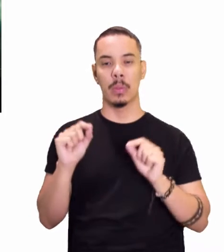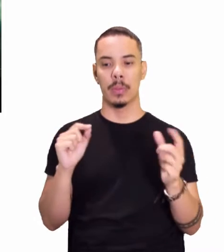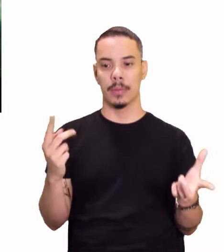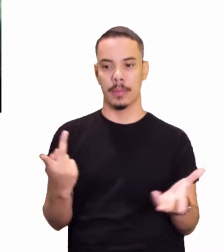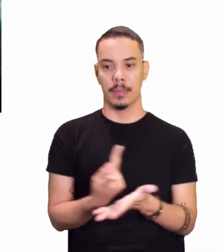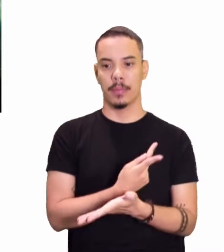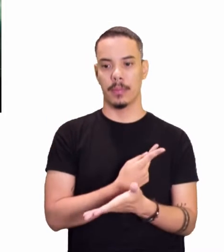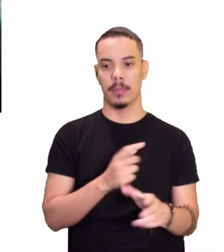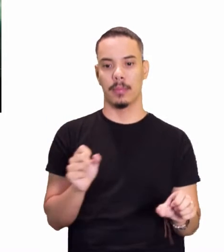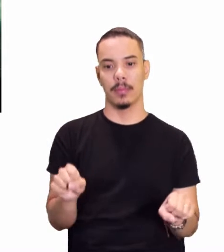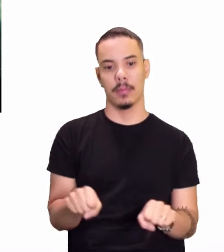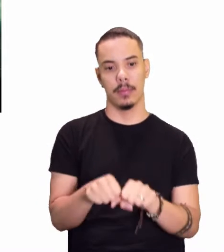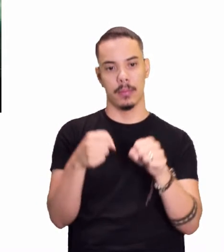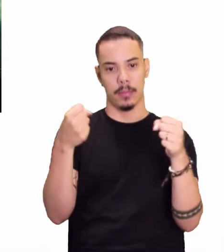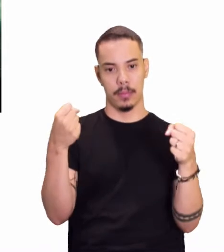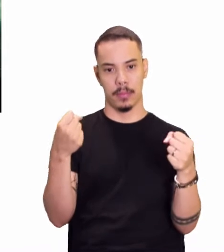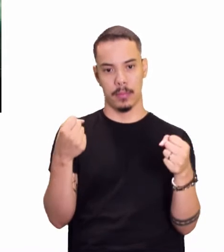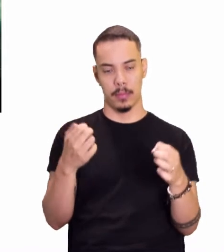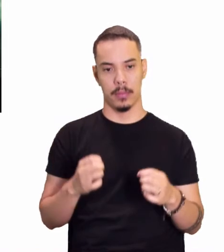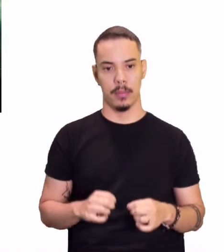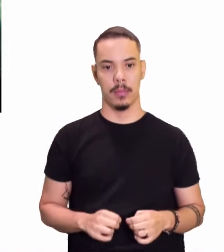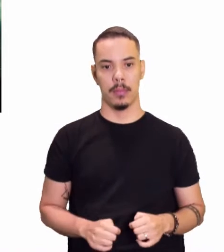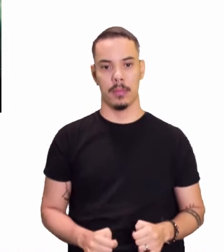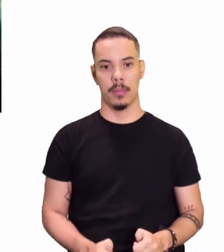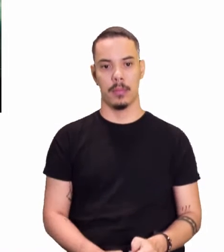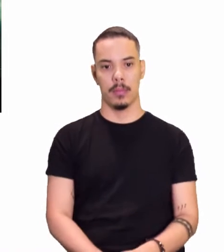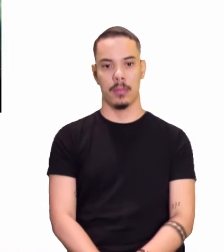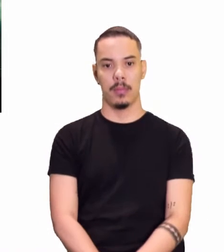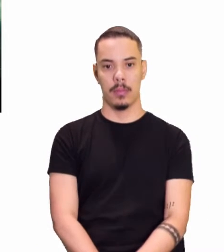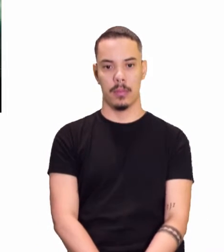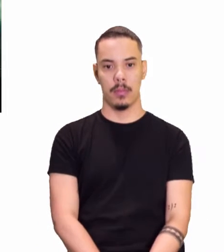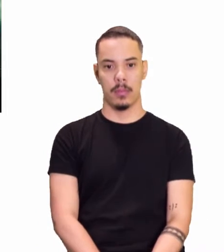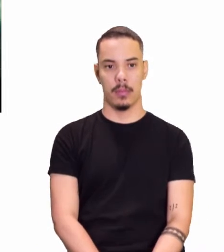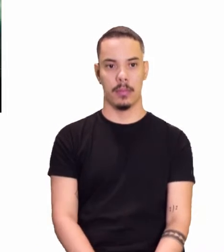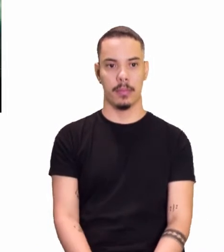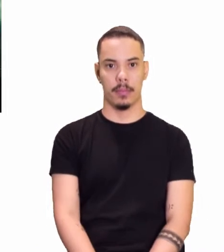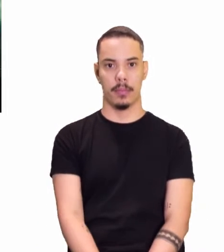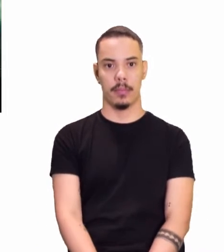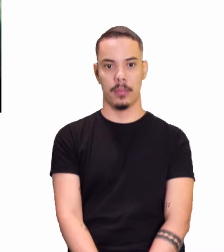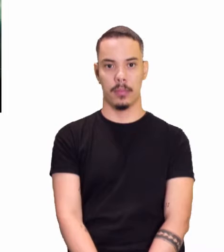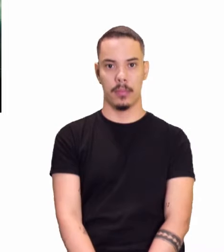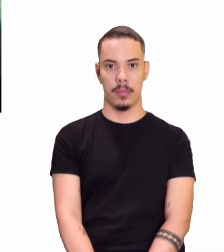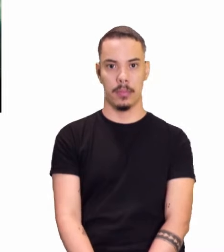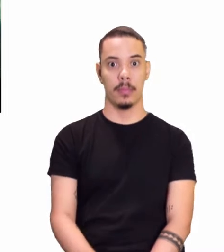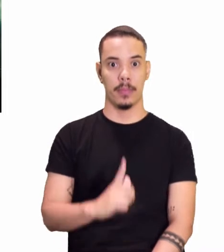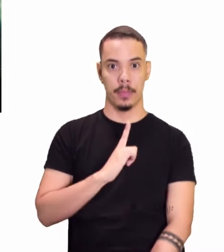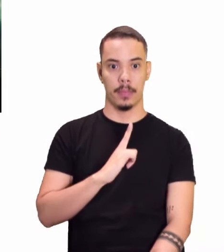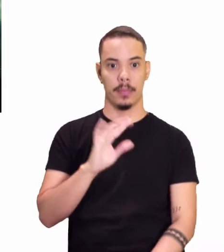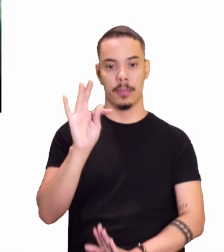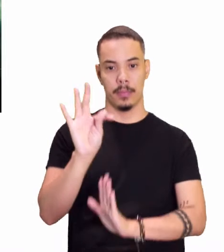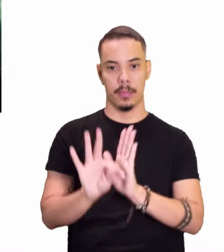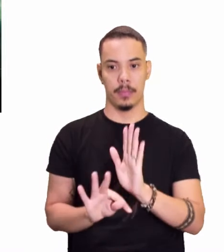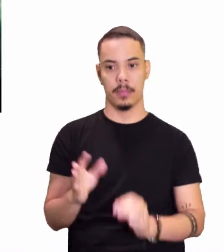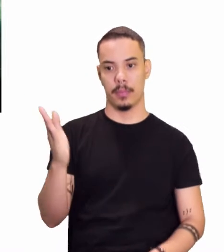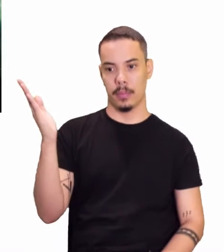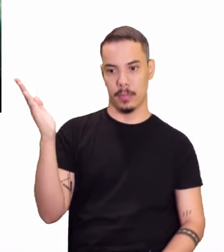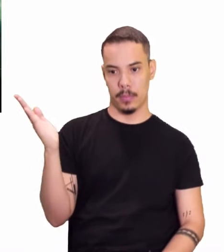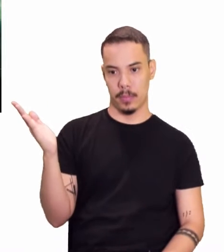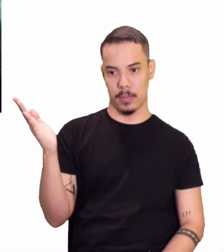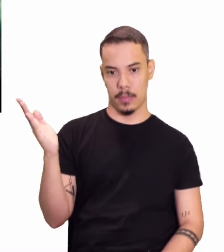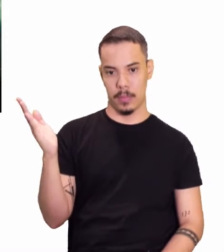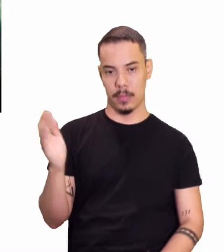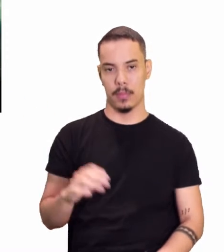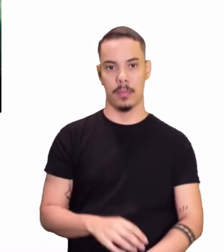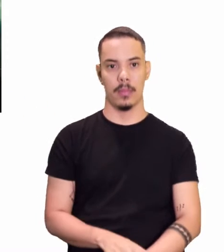acontece? Quebra, cai, né? Olha só, a gente trouxe um texto imagético para você linkar, né? Lembrar,